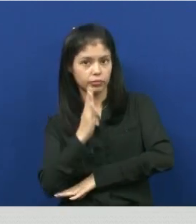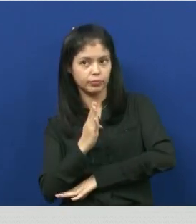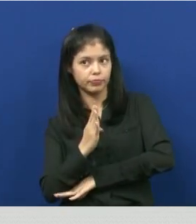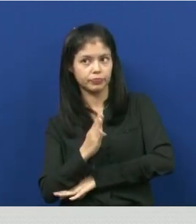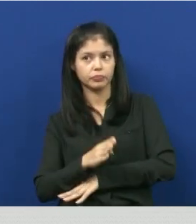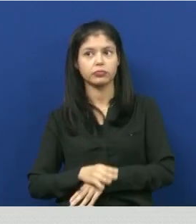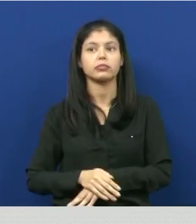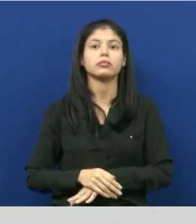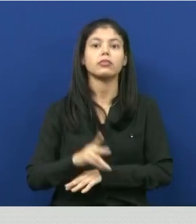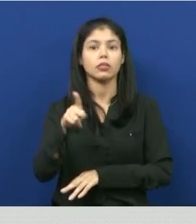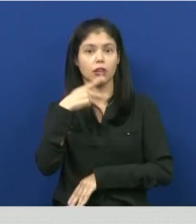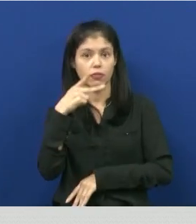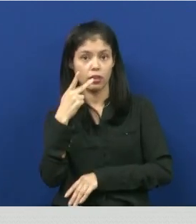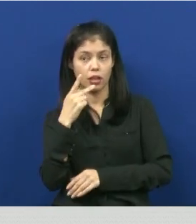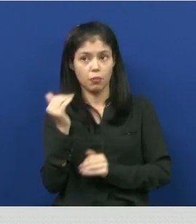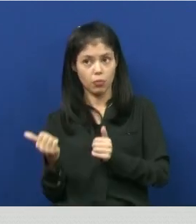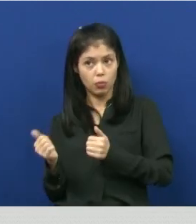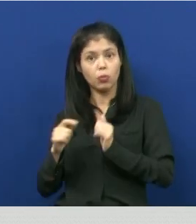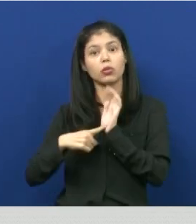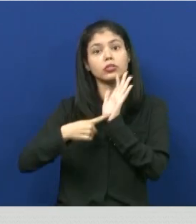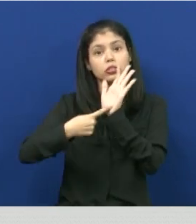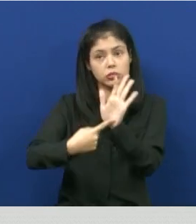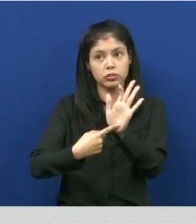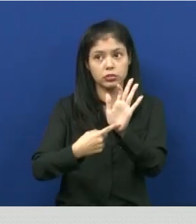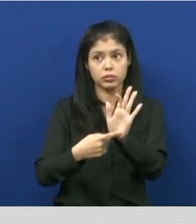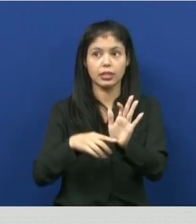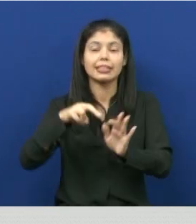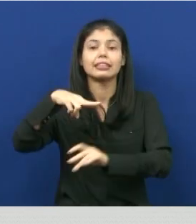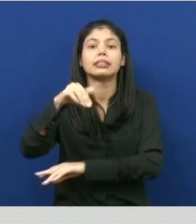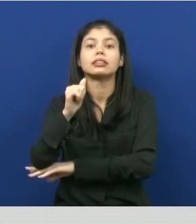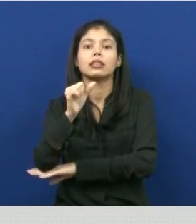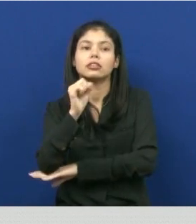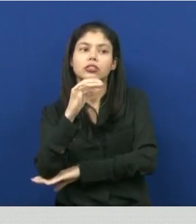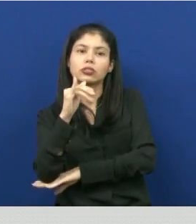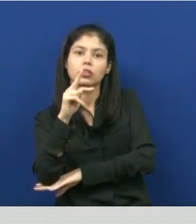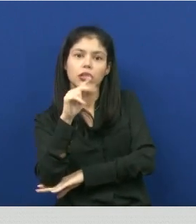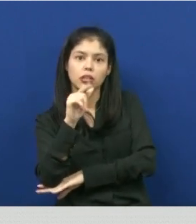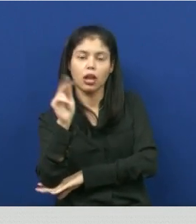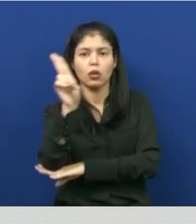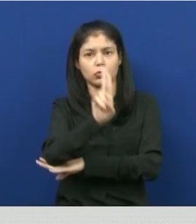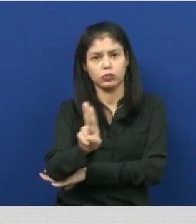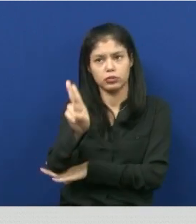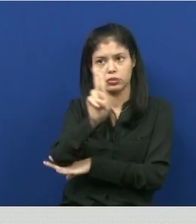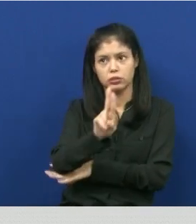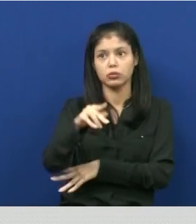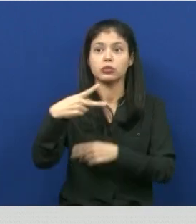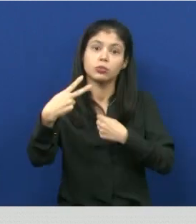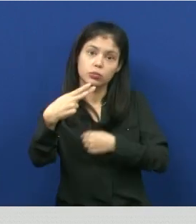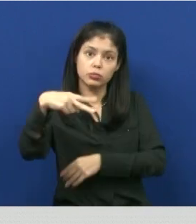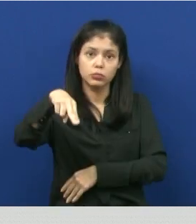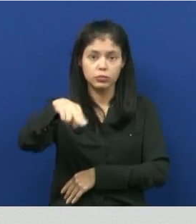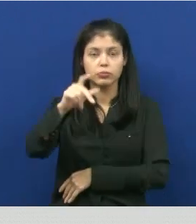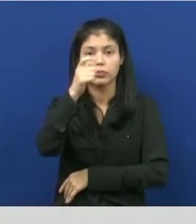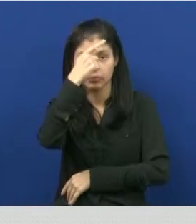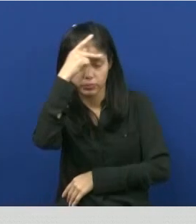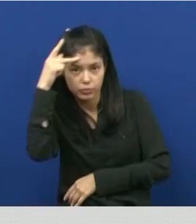brasileños. Nesse caso, estou dando ênfase nas nacionalidades e estou utilizando os meus pronomes pessoais para fazê-lo.